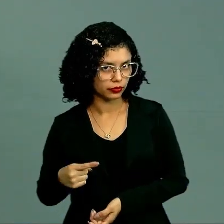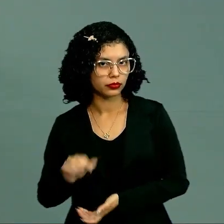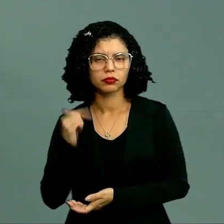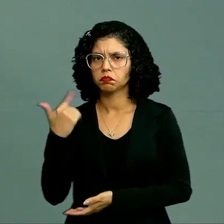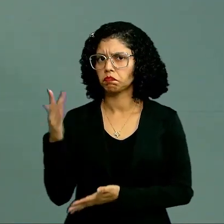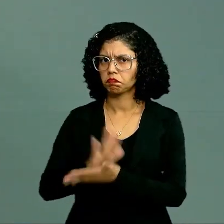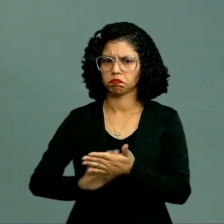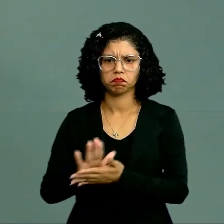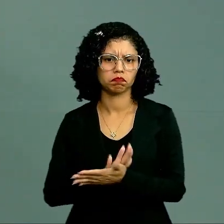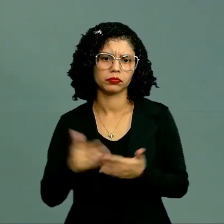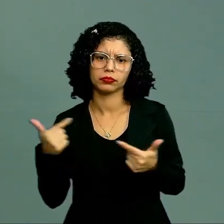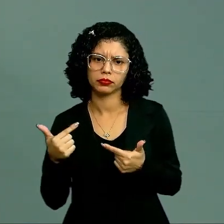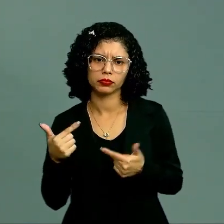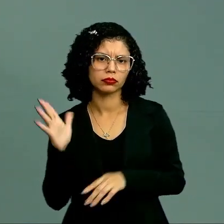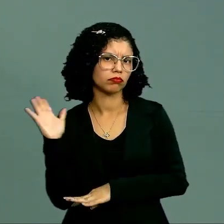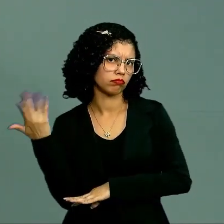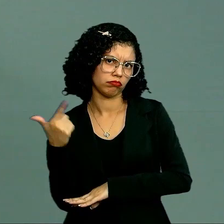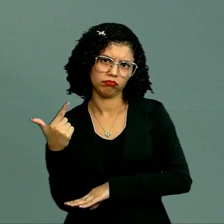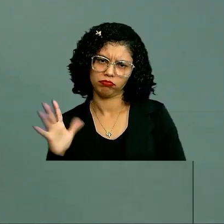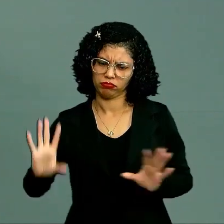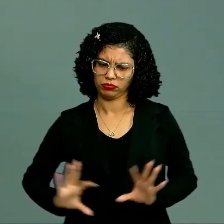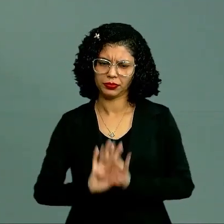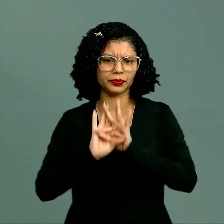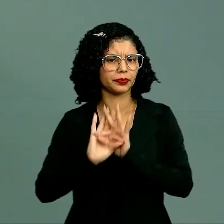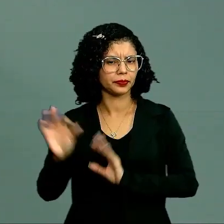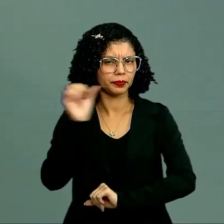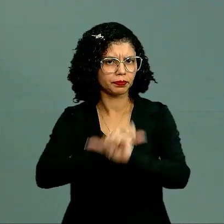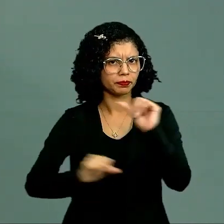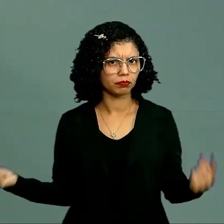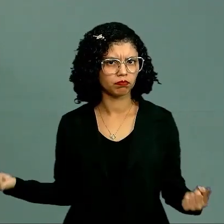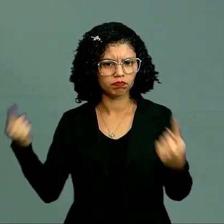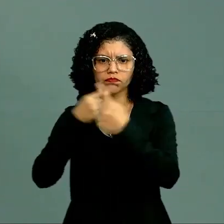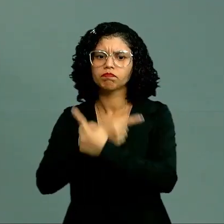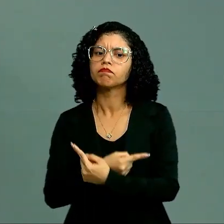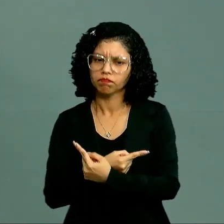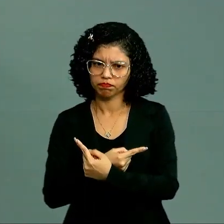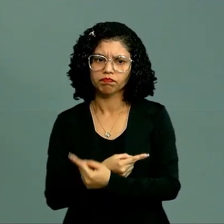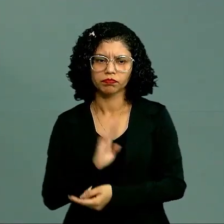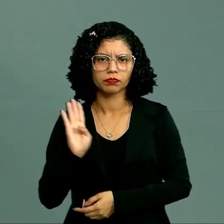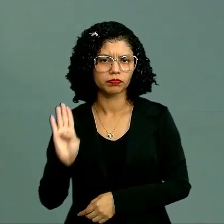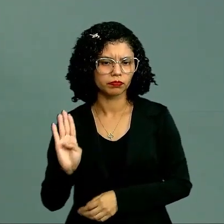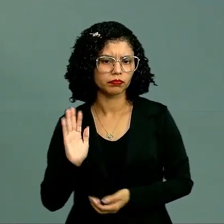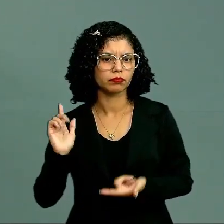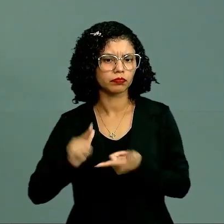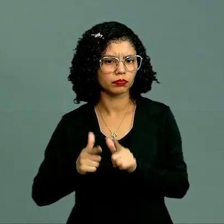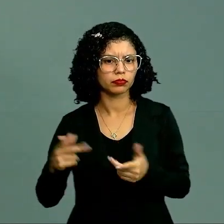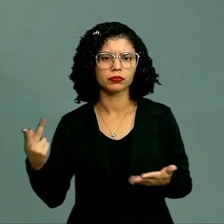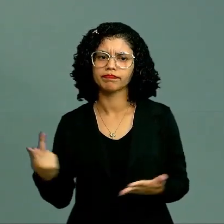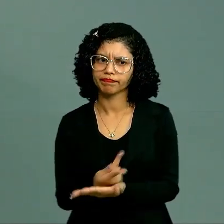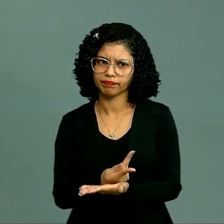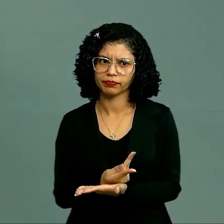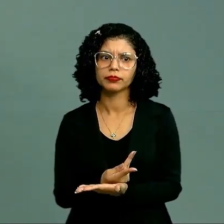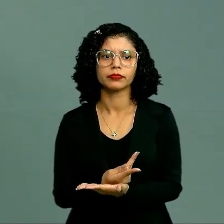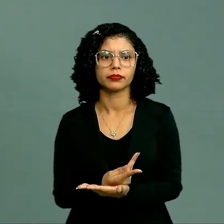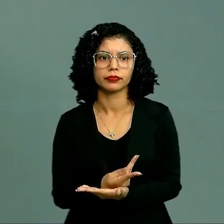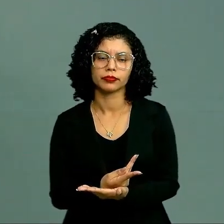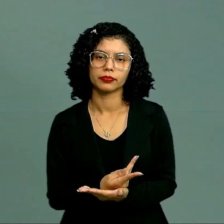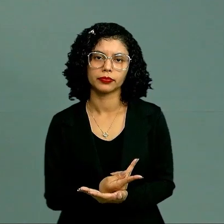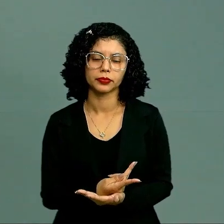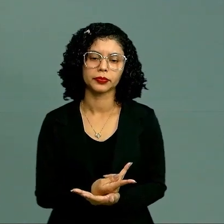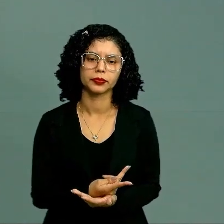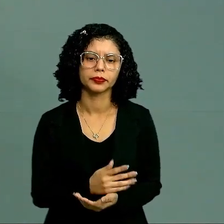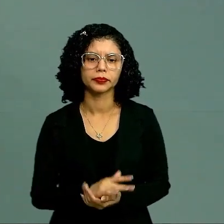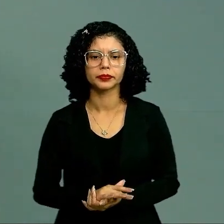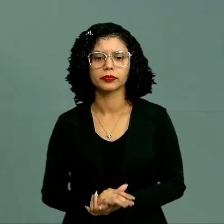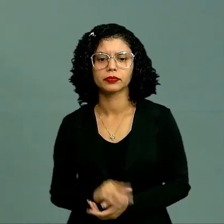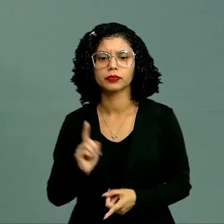Não tem nada a ver a segunda, né? Não existe uma relação de oposição aí dentro da letra B. Então, assim, essa é daquelas questões assim que não tem